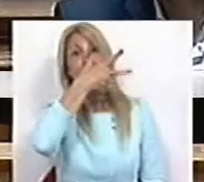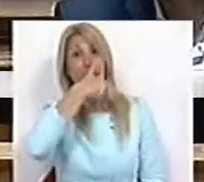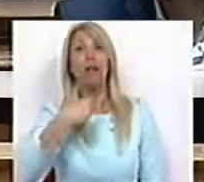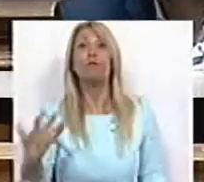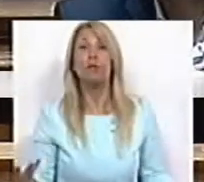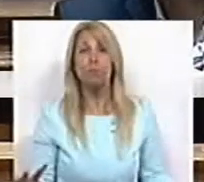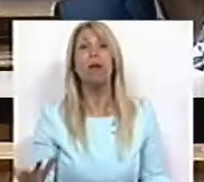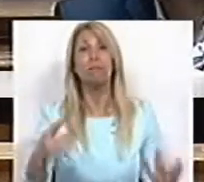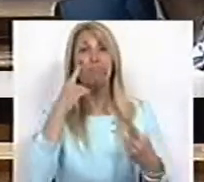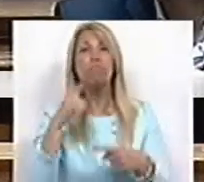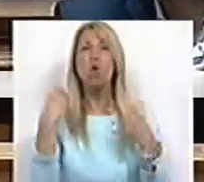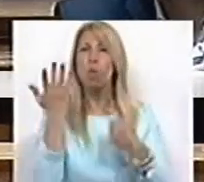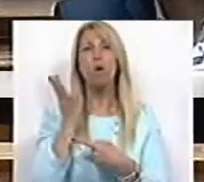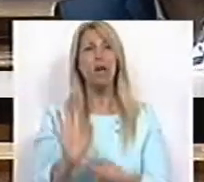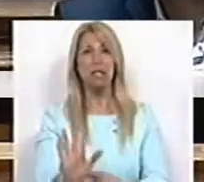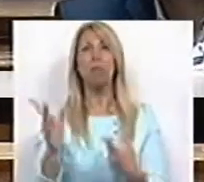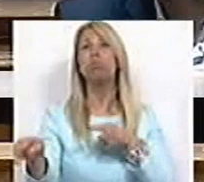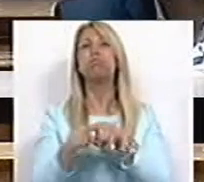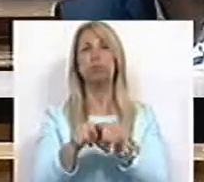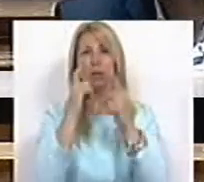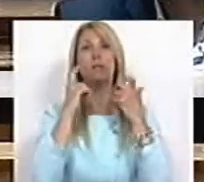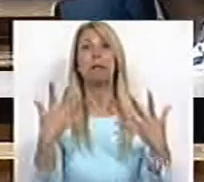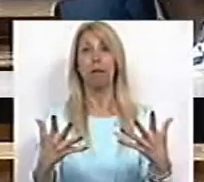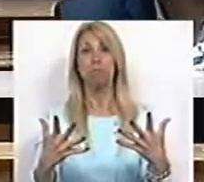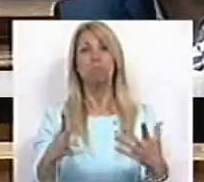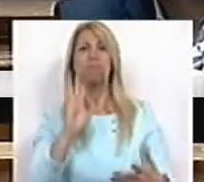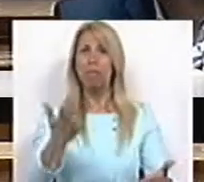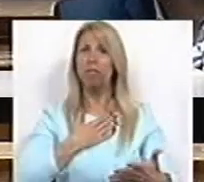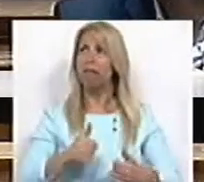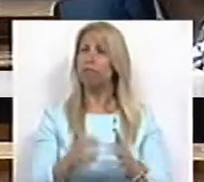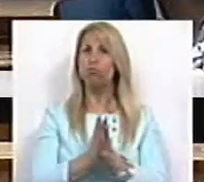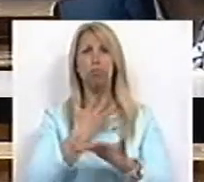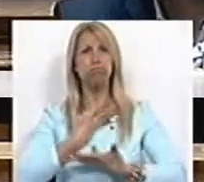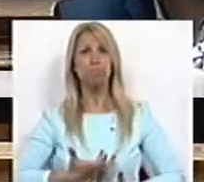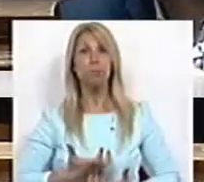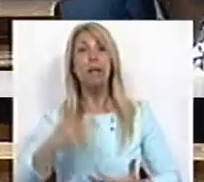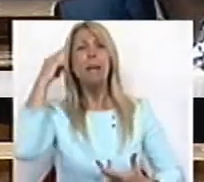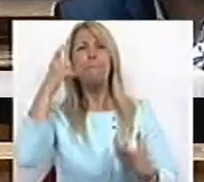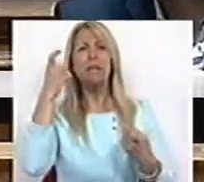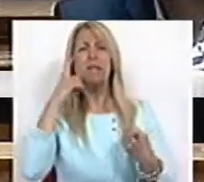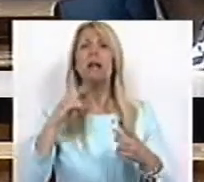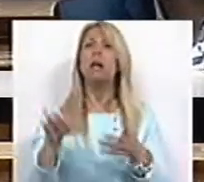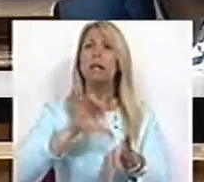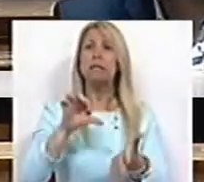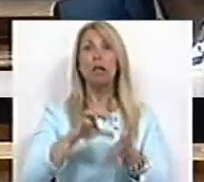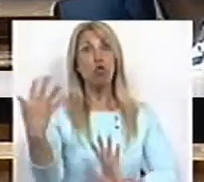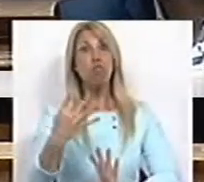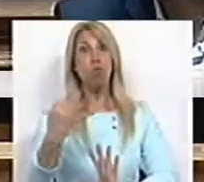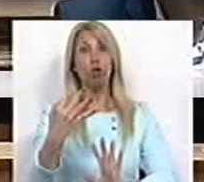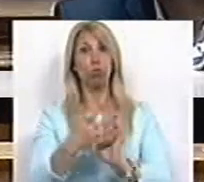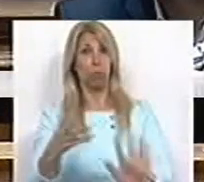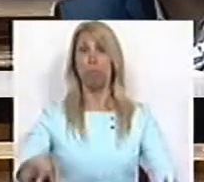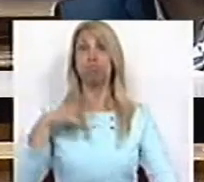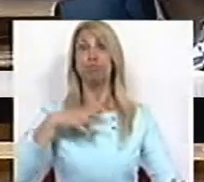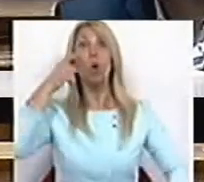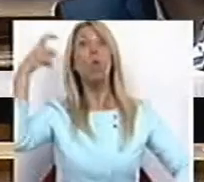infelizmente, um triste exemplo destas políticas. Ofende-nos a todos pensar que o centro do Porto, património da humanidade,